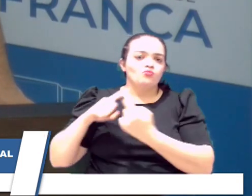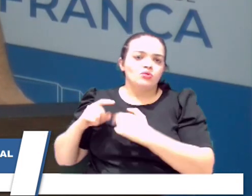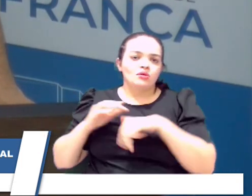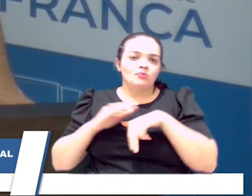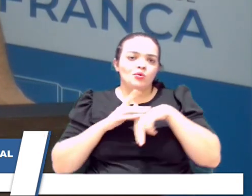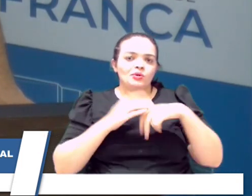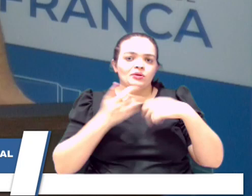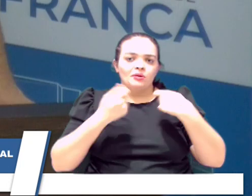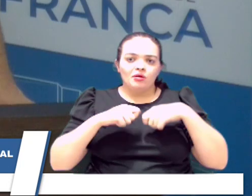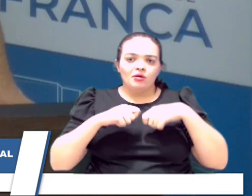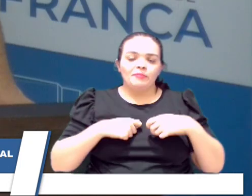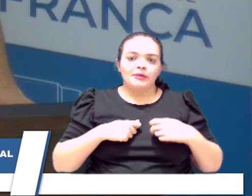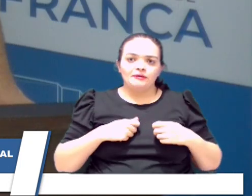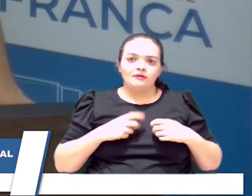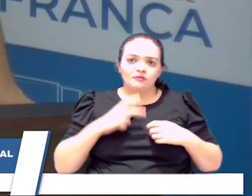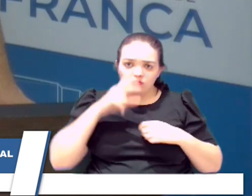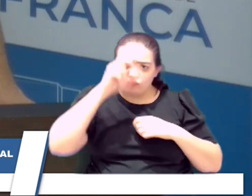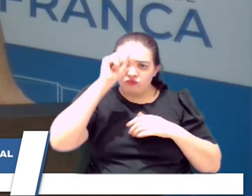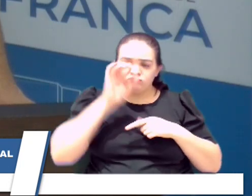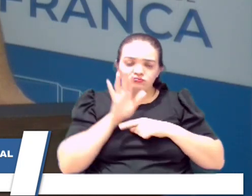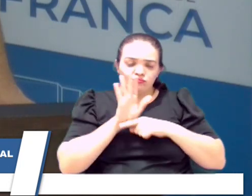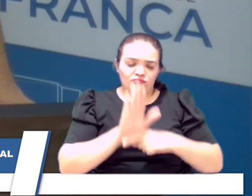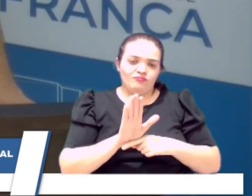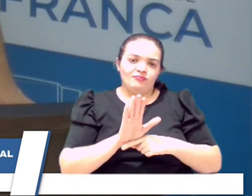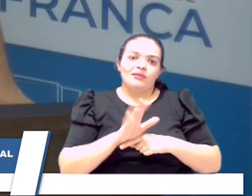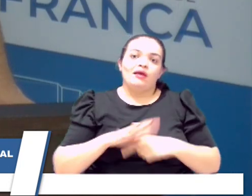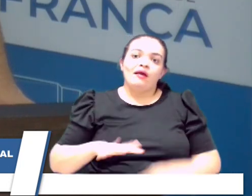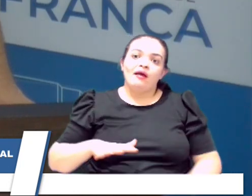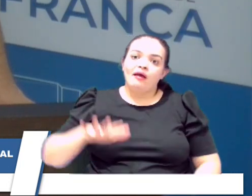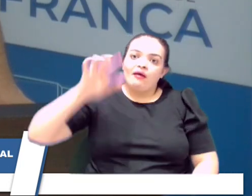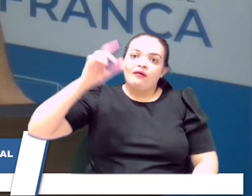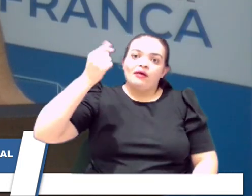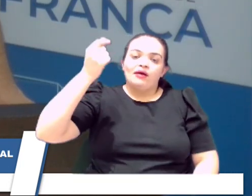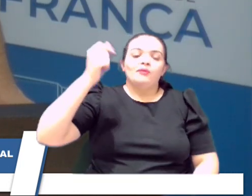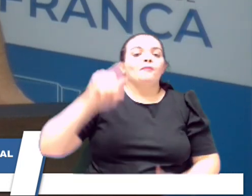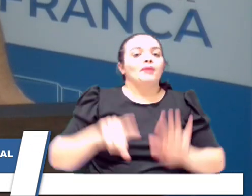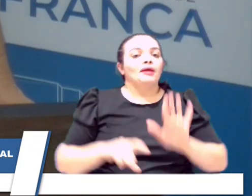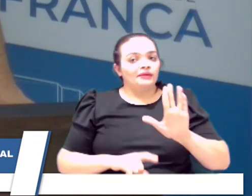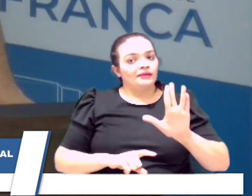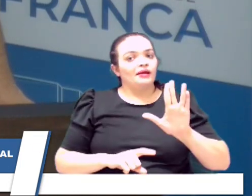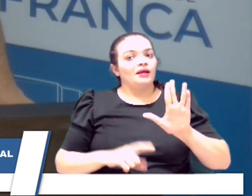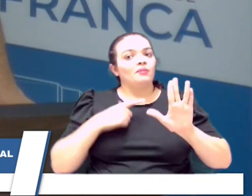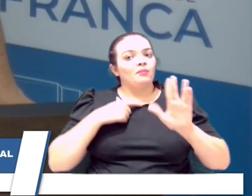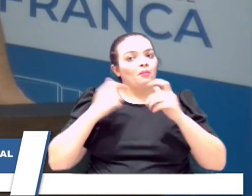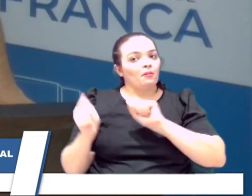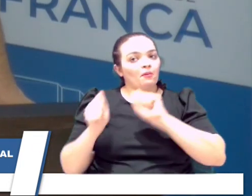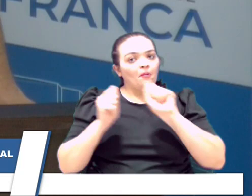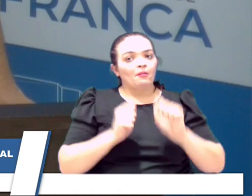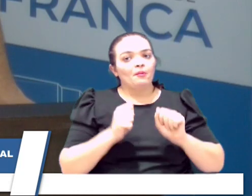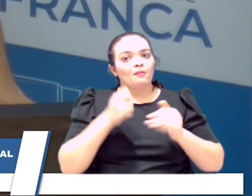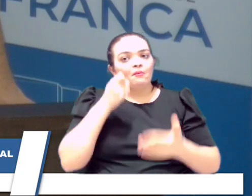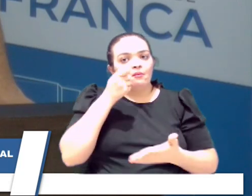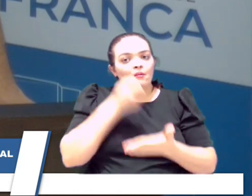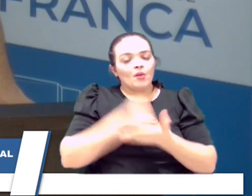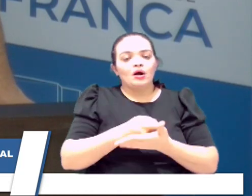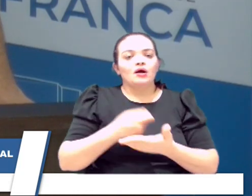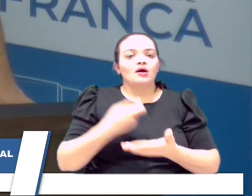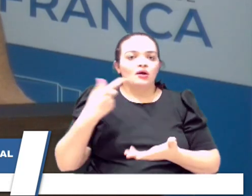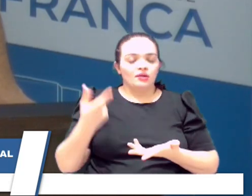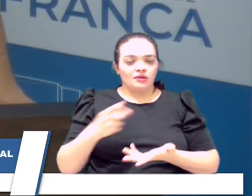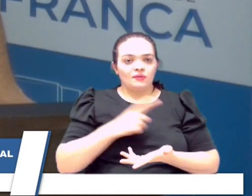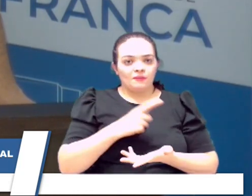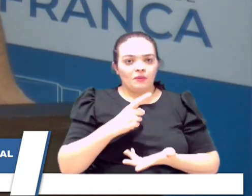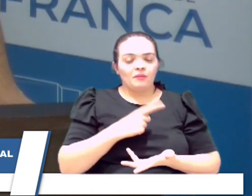necessitam intensivamente. É caro, mas a cannabis medicinal tem o poder para pagar. Então eu já tenho aí